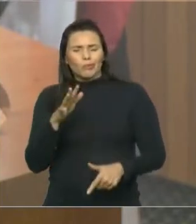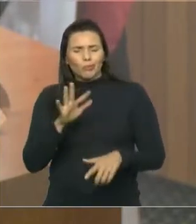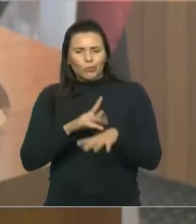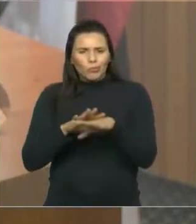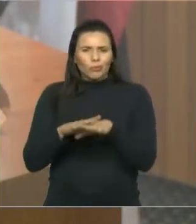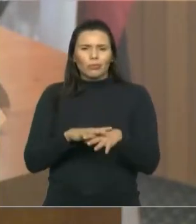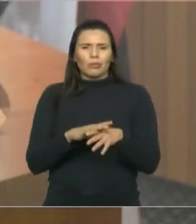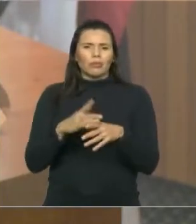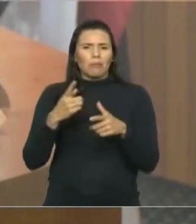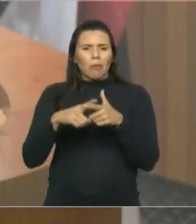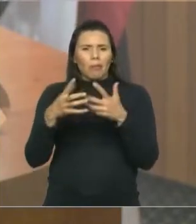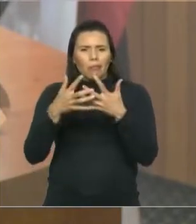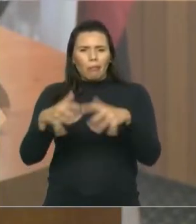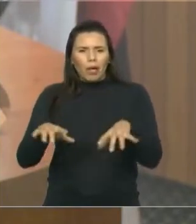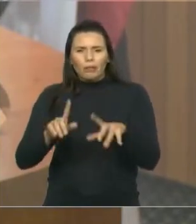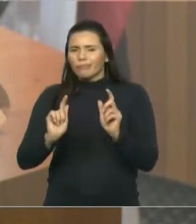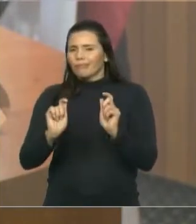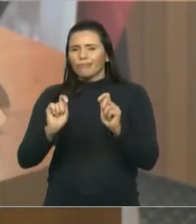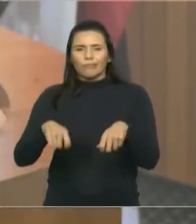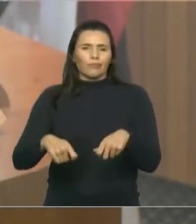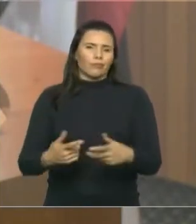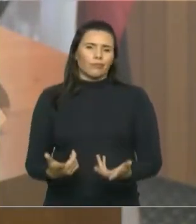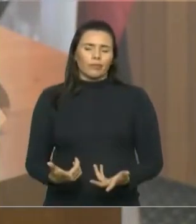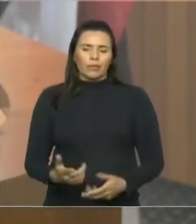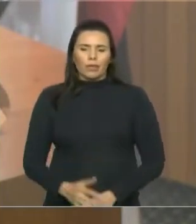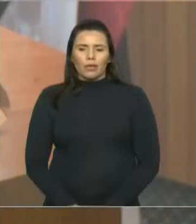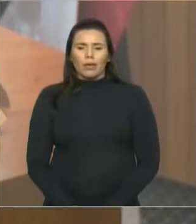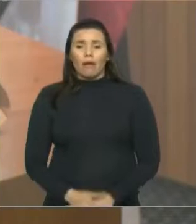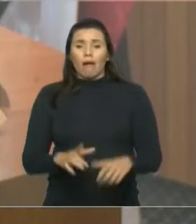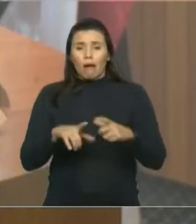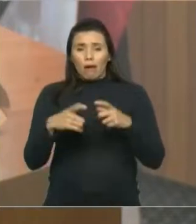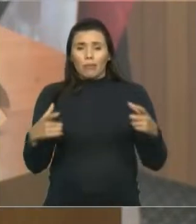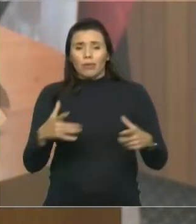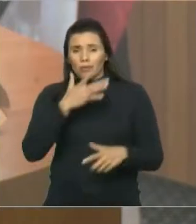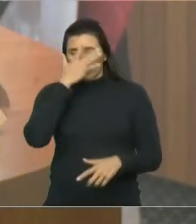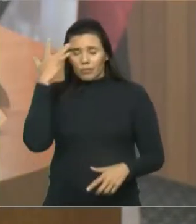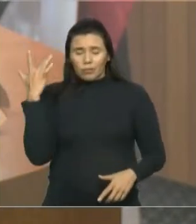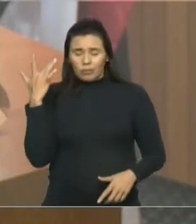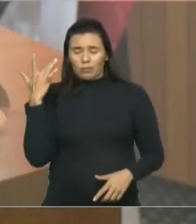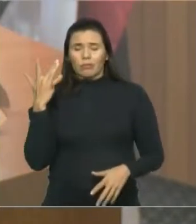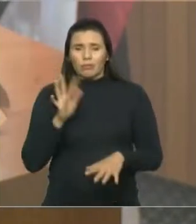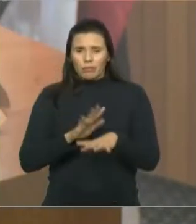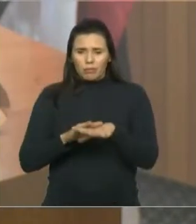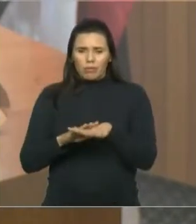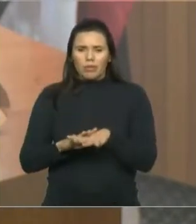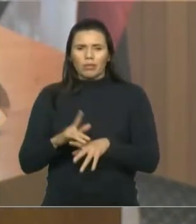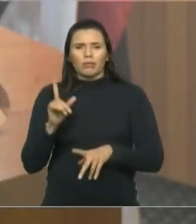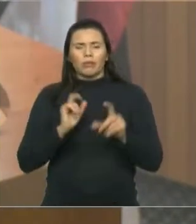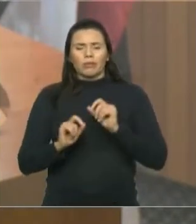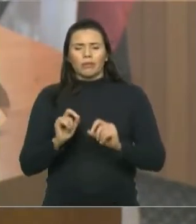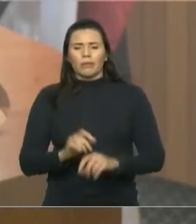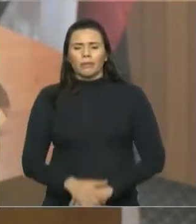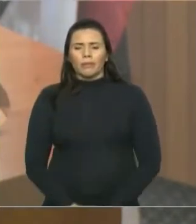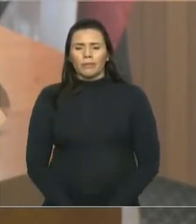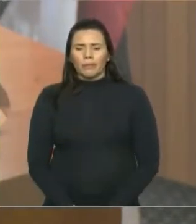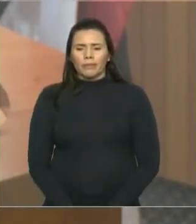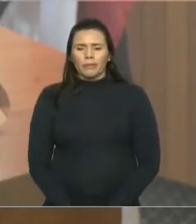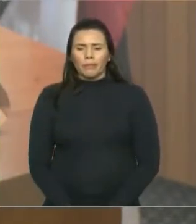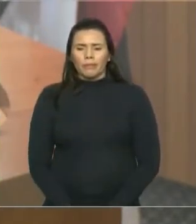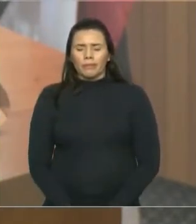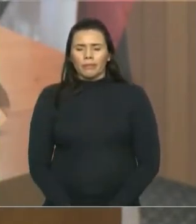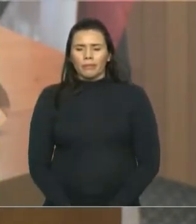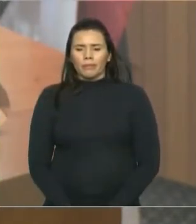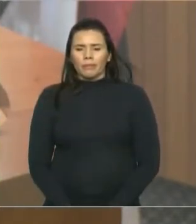modo que boa parte dos nossos pacientes, ou boa parte do sistema, deputado César, ele é voltado sempre para as